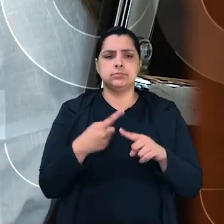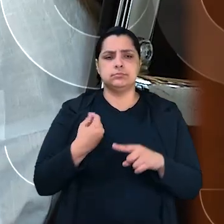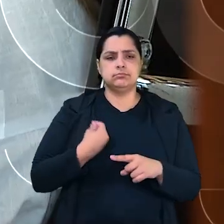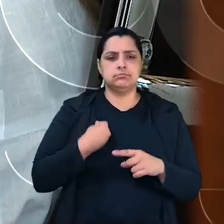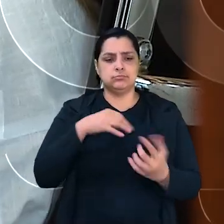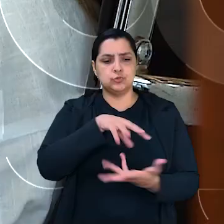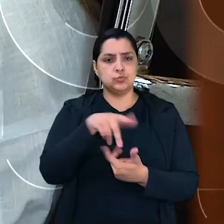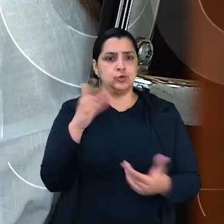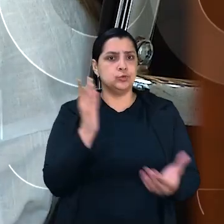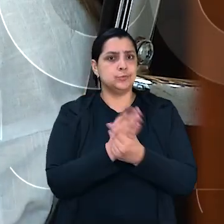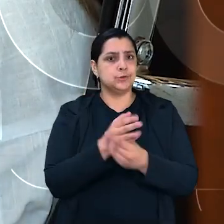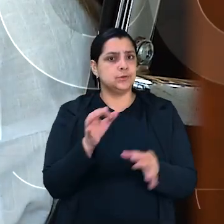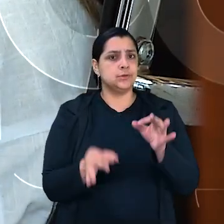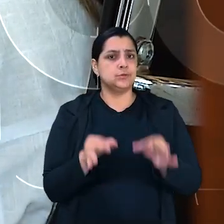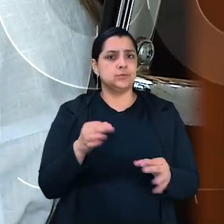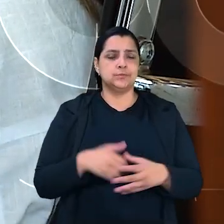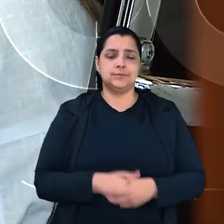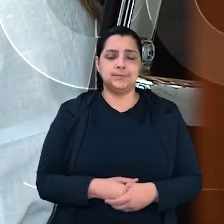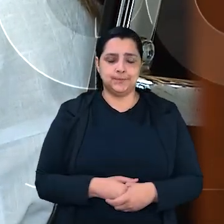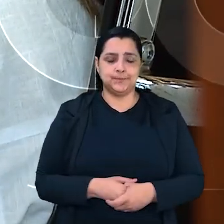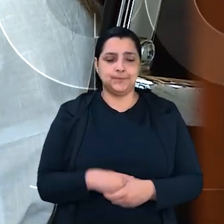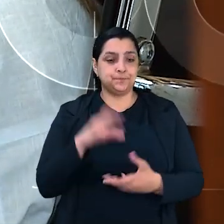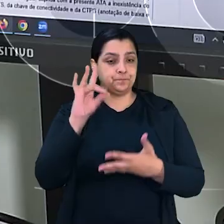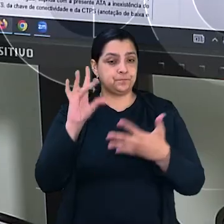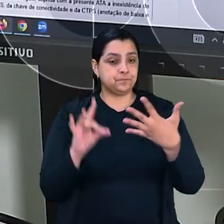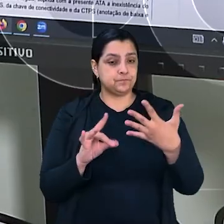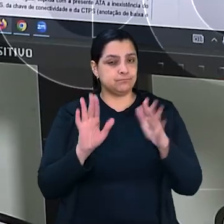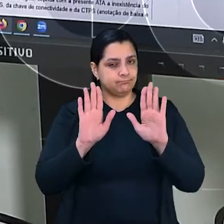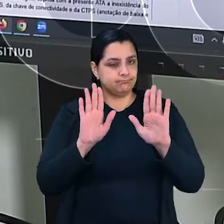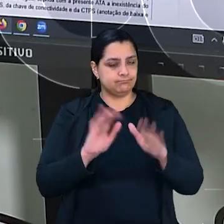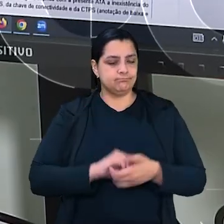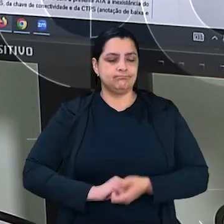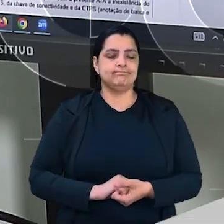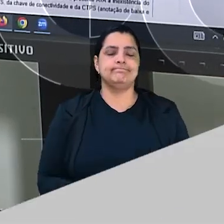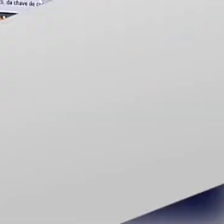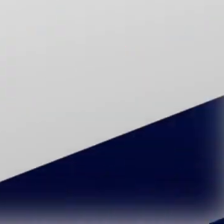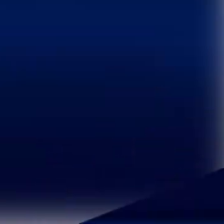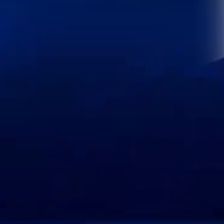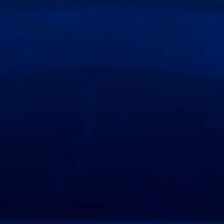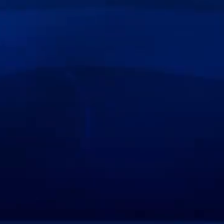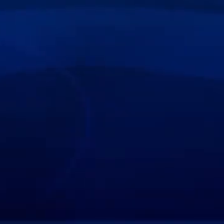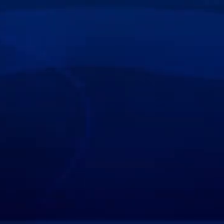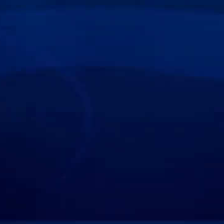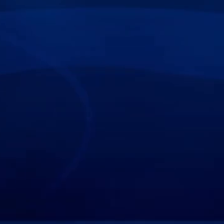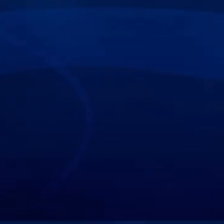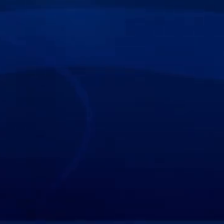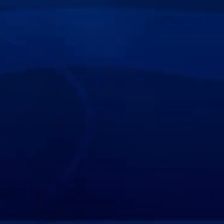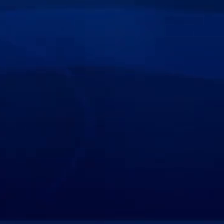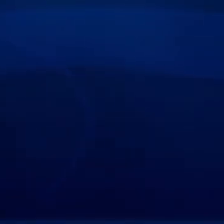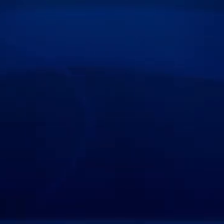obrigações presentes no mundo dos processos judiciais? Os detalhes já já.